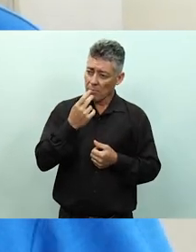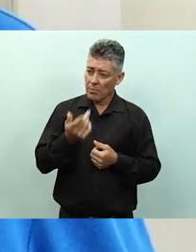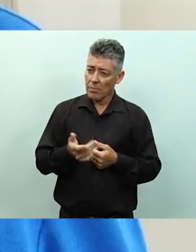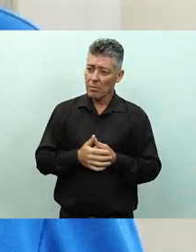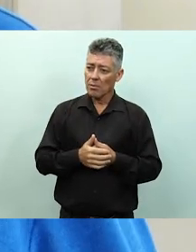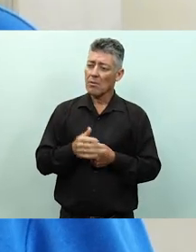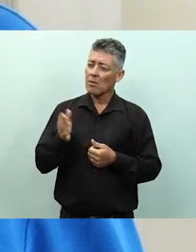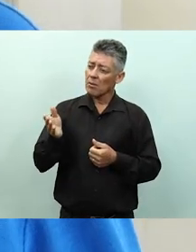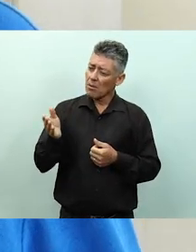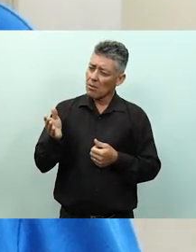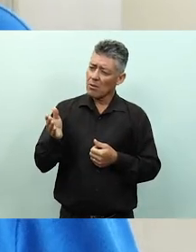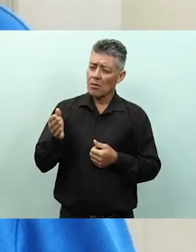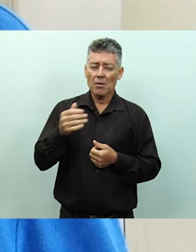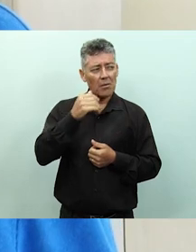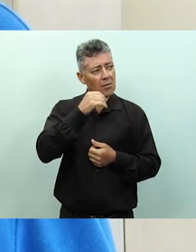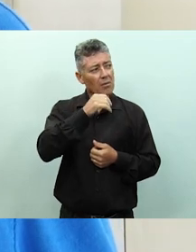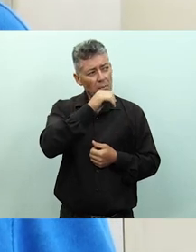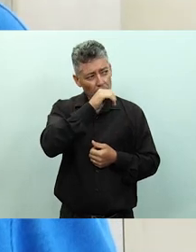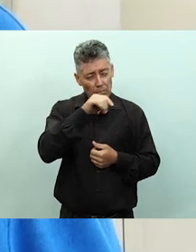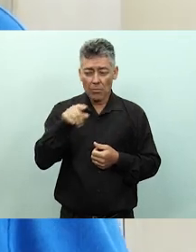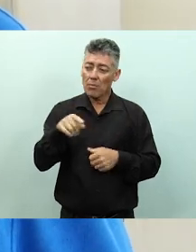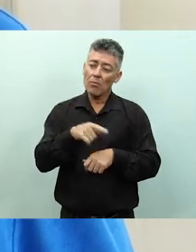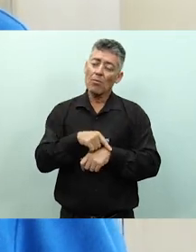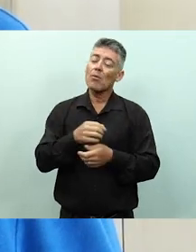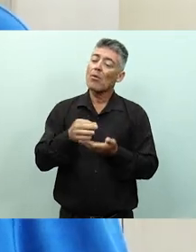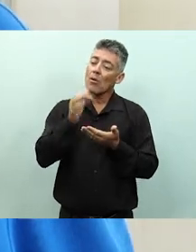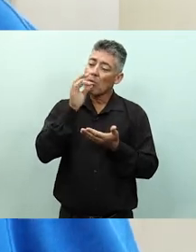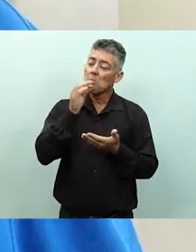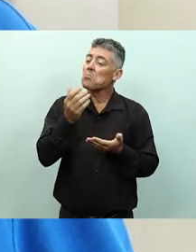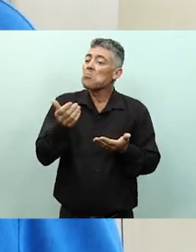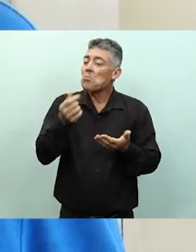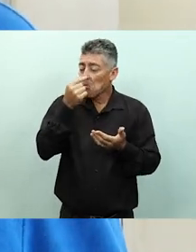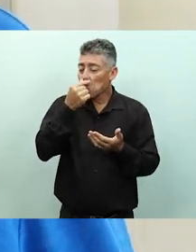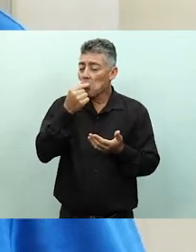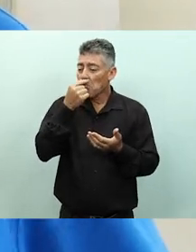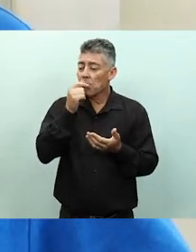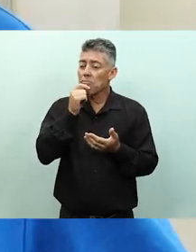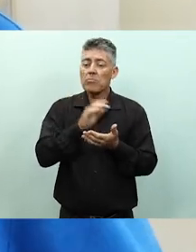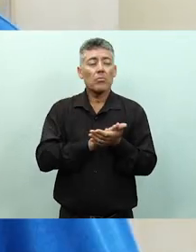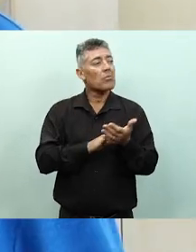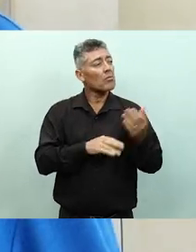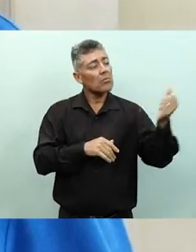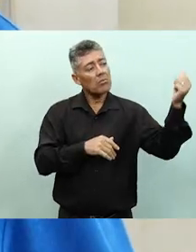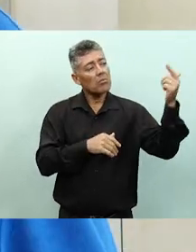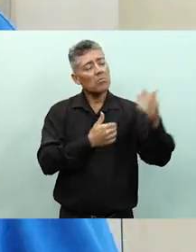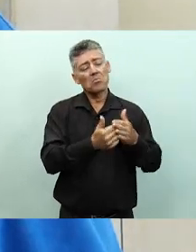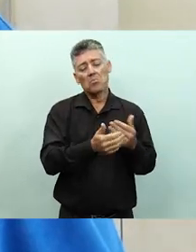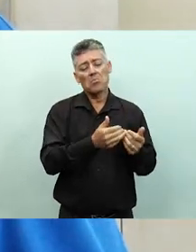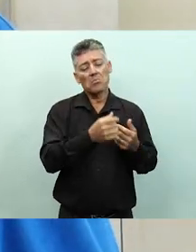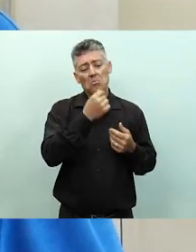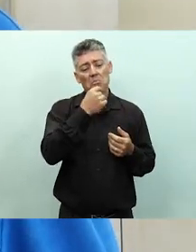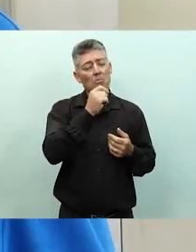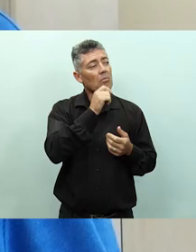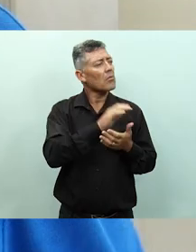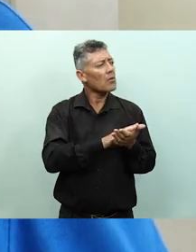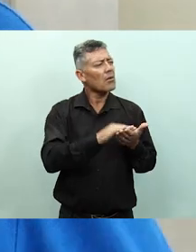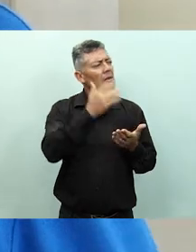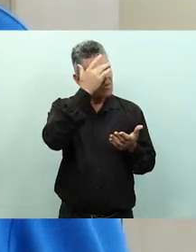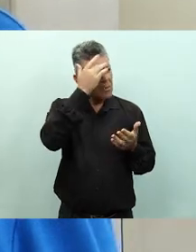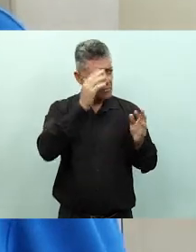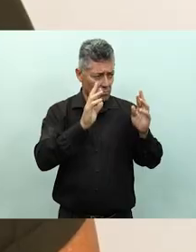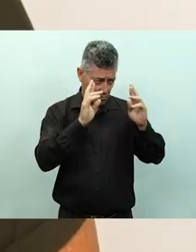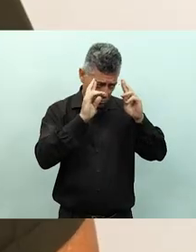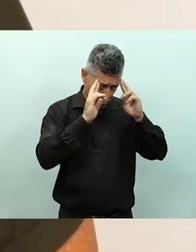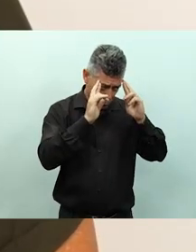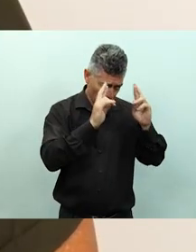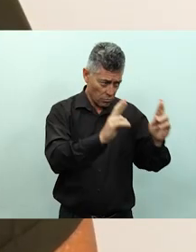morar mesmo, me dizia, Cláudia, Dona Vilma estava com manha na hora do café, porque agora ela já está boazinha, no sol, no meio do povo, não está nem mais